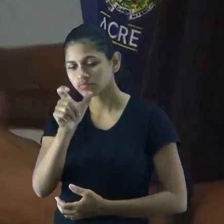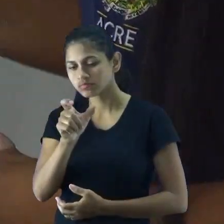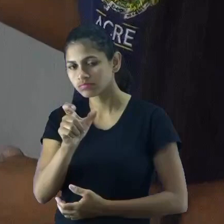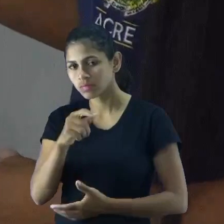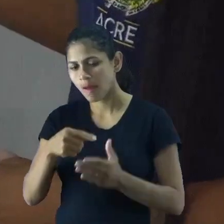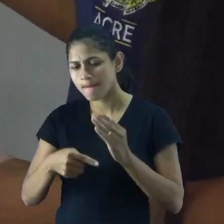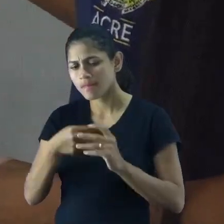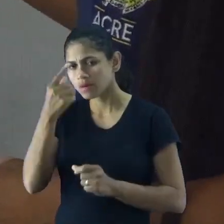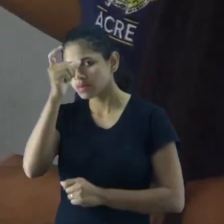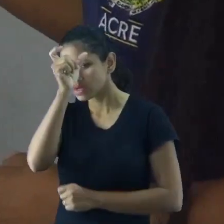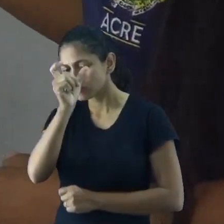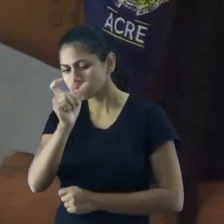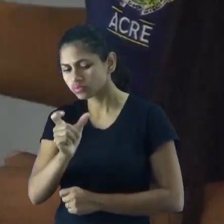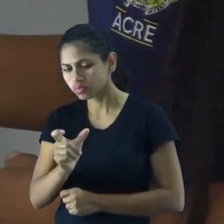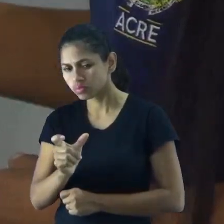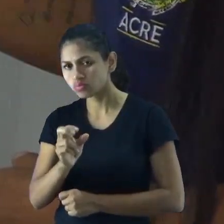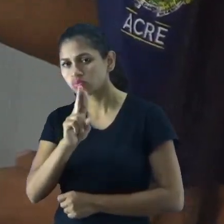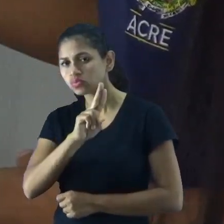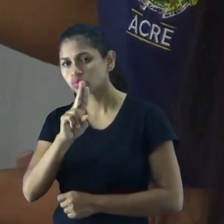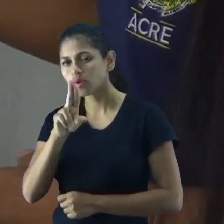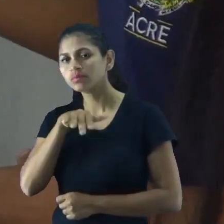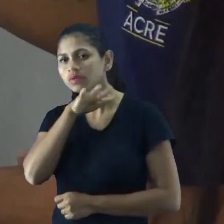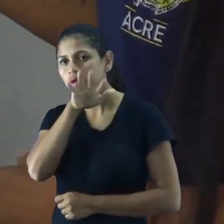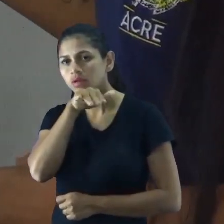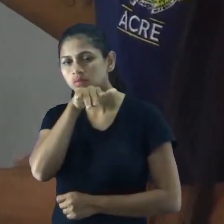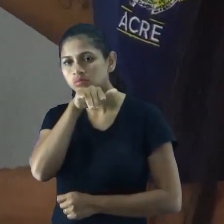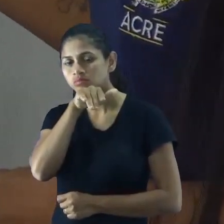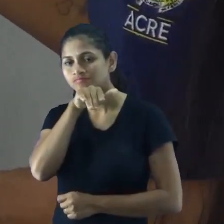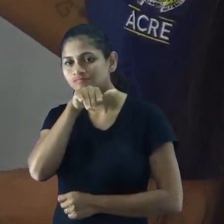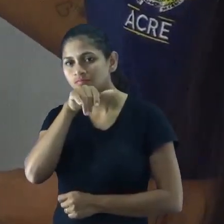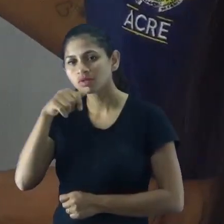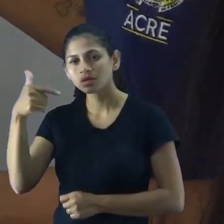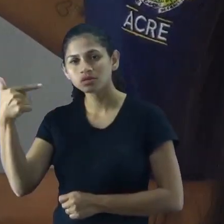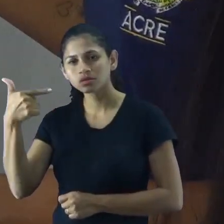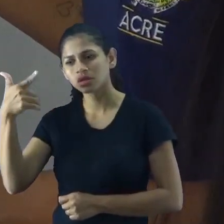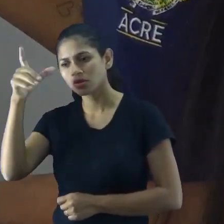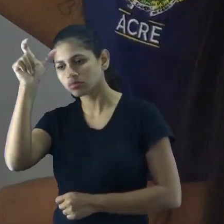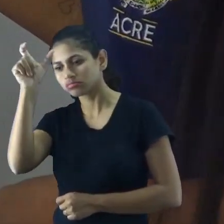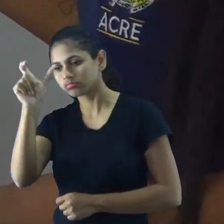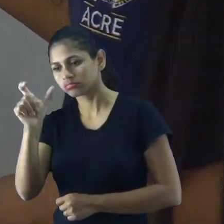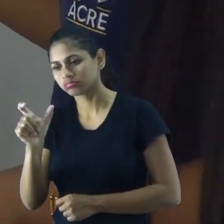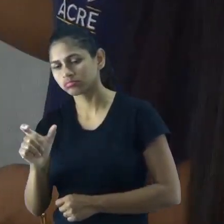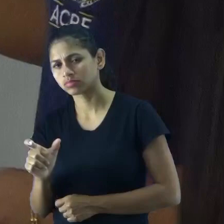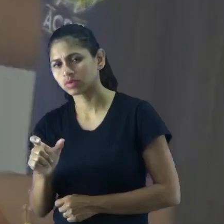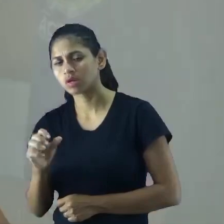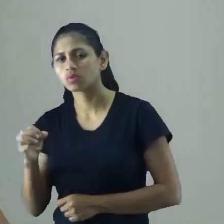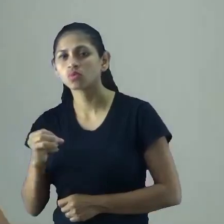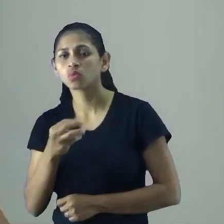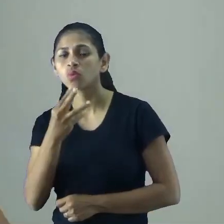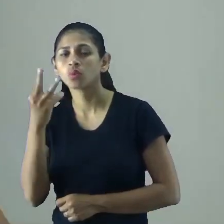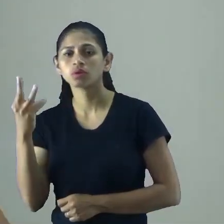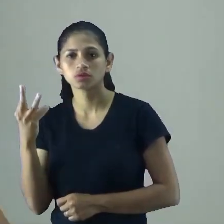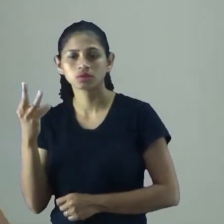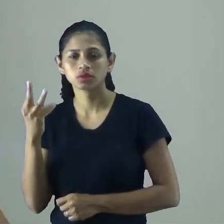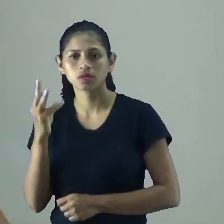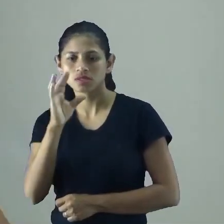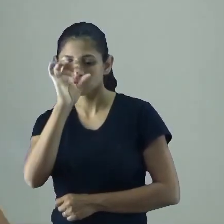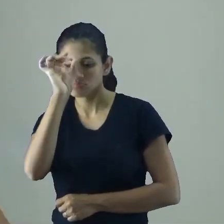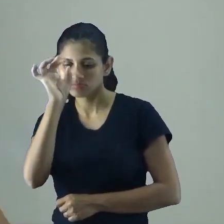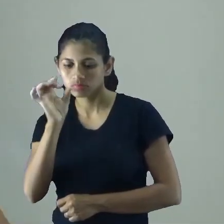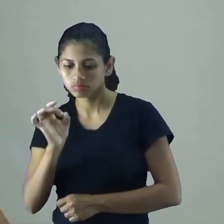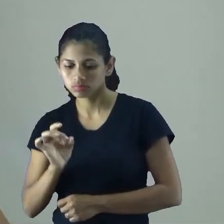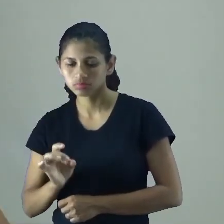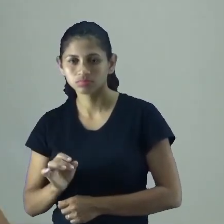na segunda coluna tem que constar o quê a quantidade e a quantidade de que de cada um desses animais